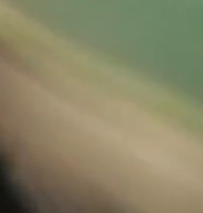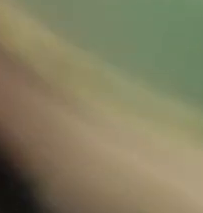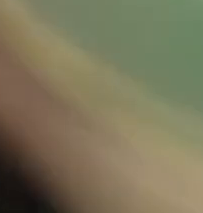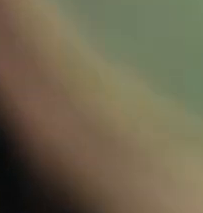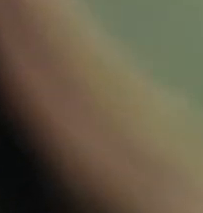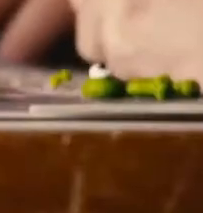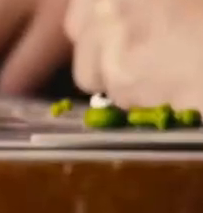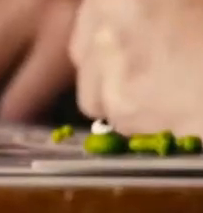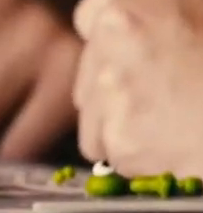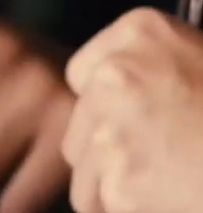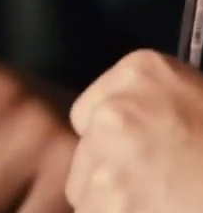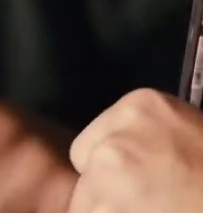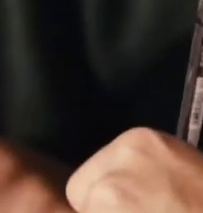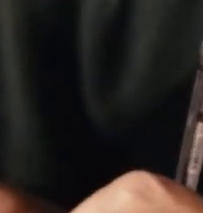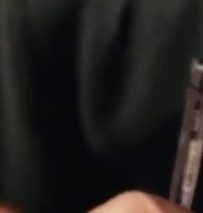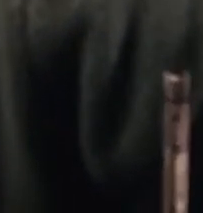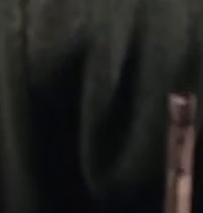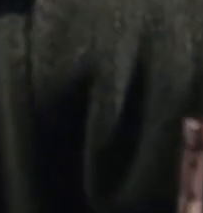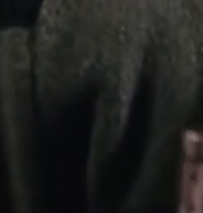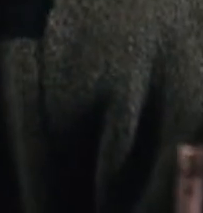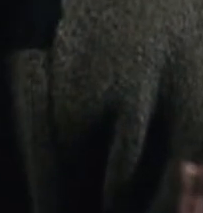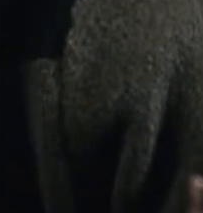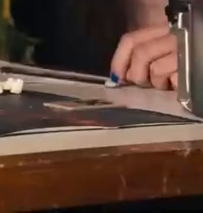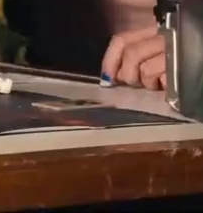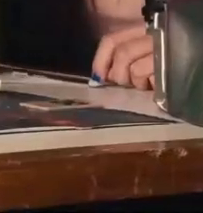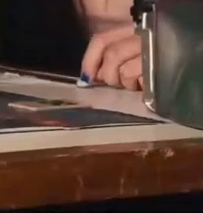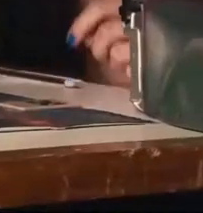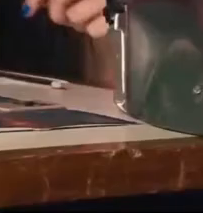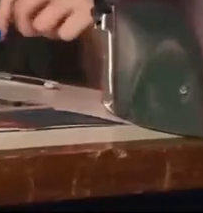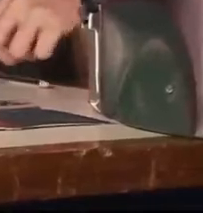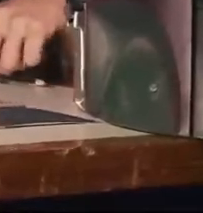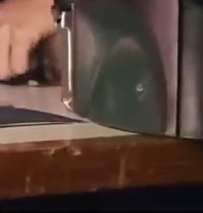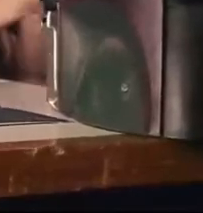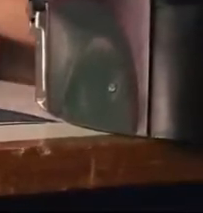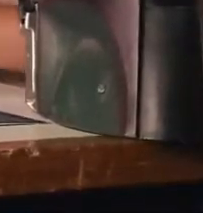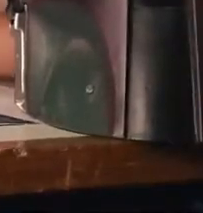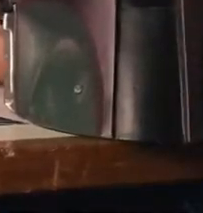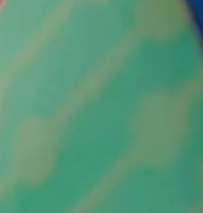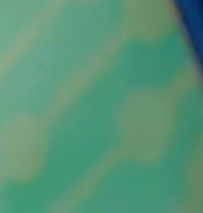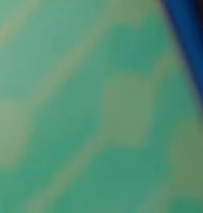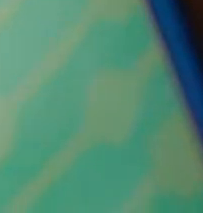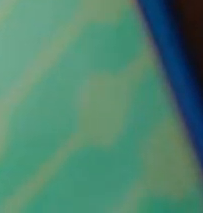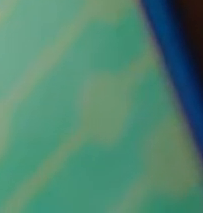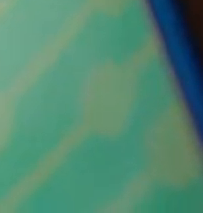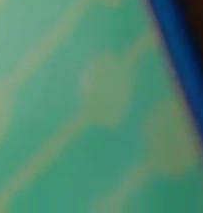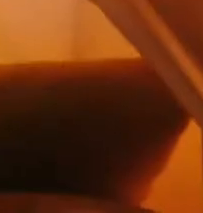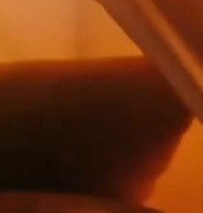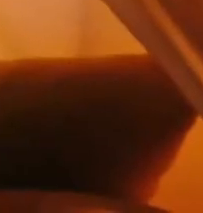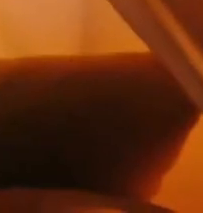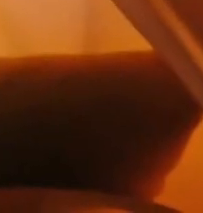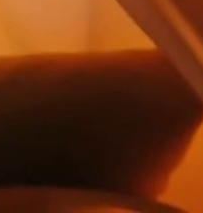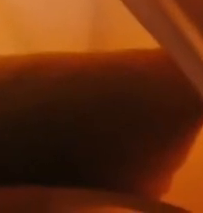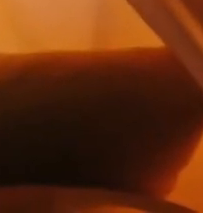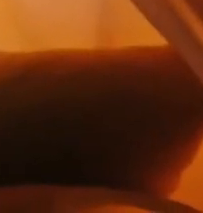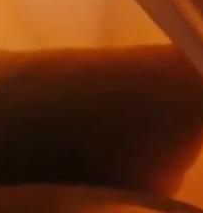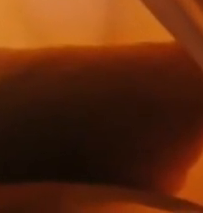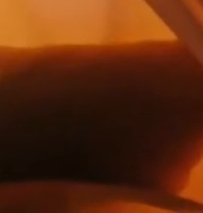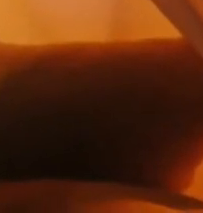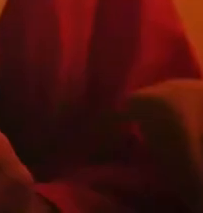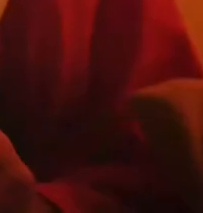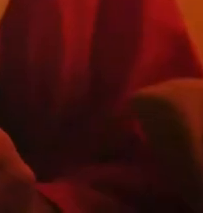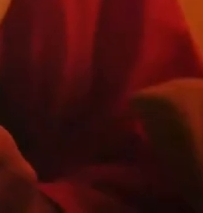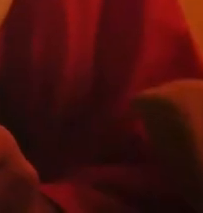numa jornada compartilhada com o infinito as possibilidades de transformar a imaginação de todos em experiências